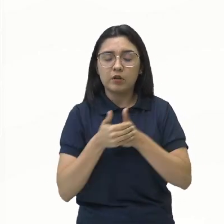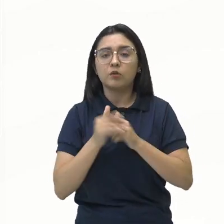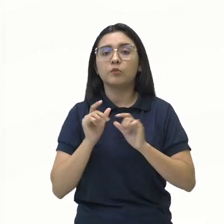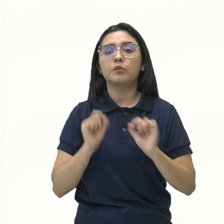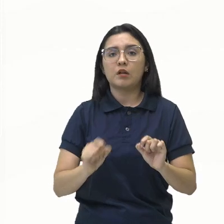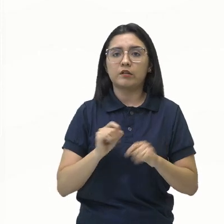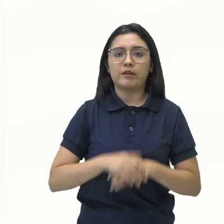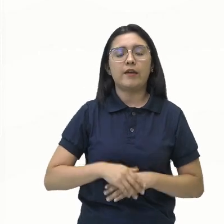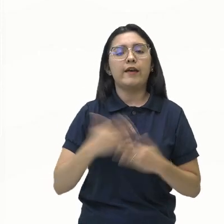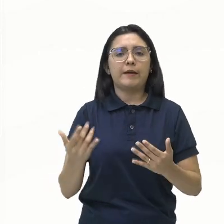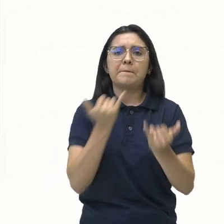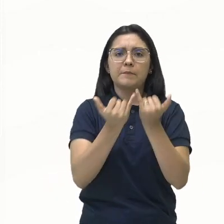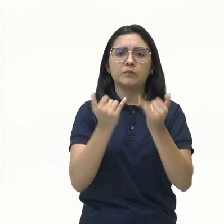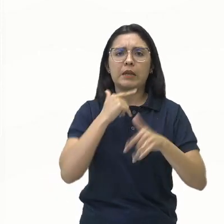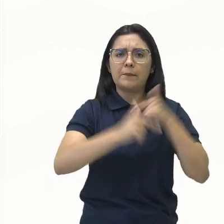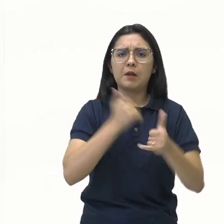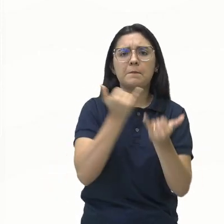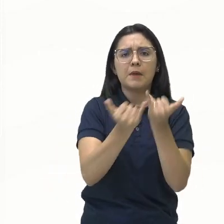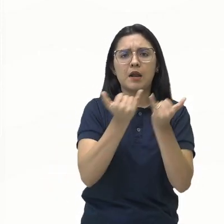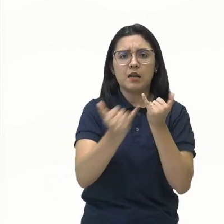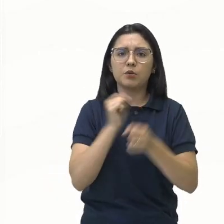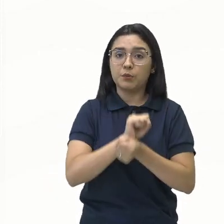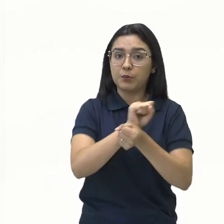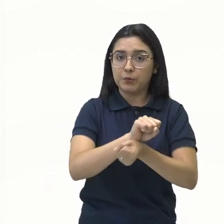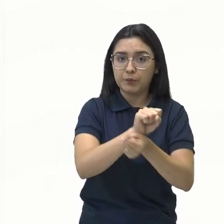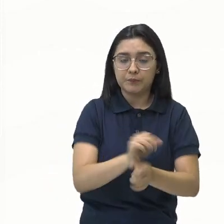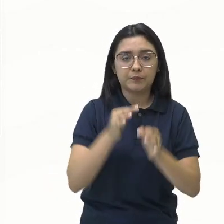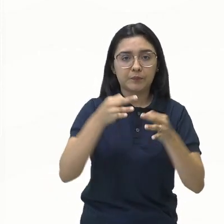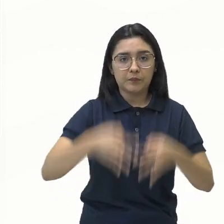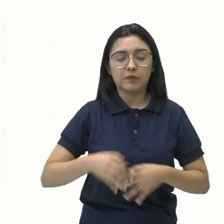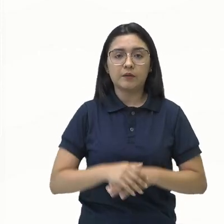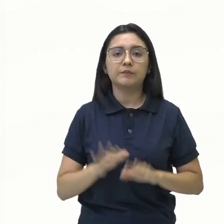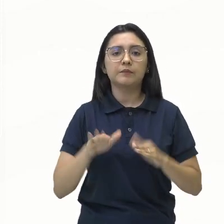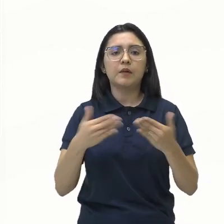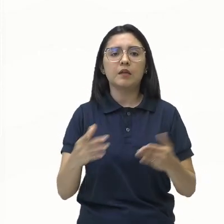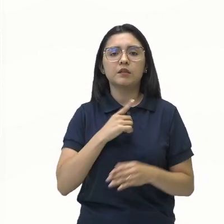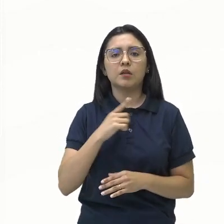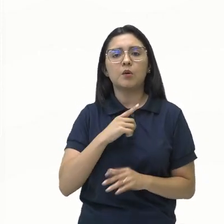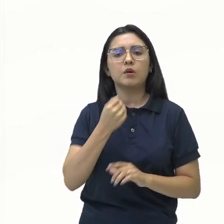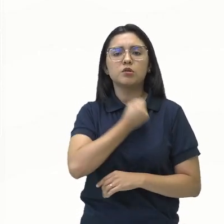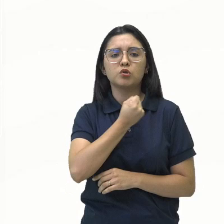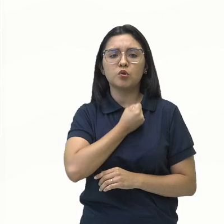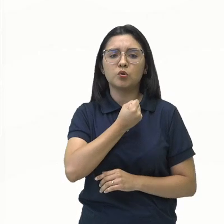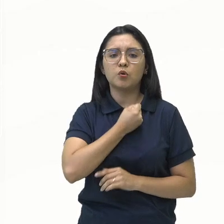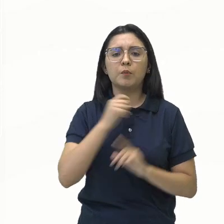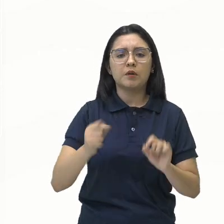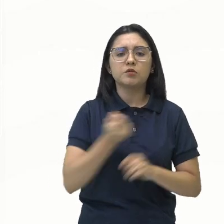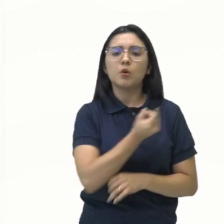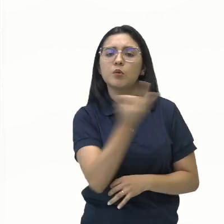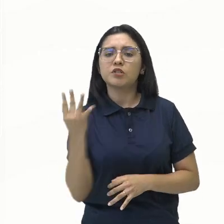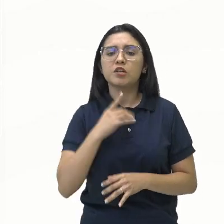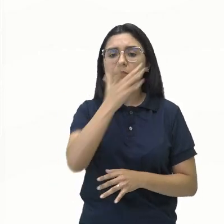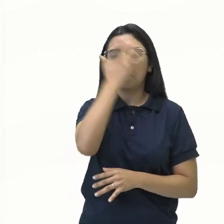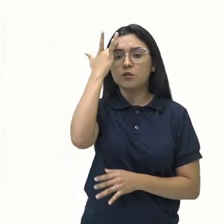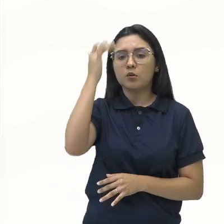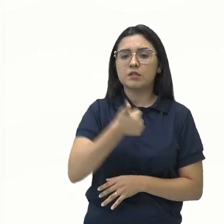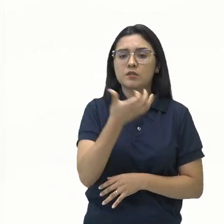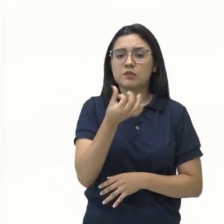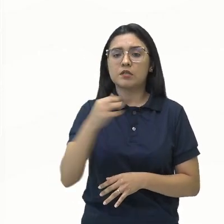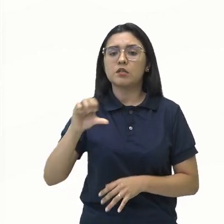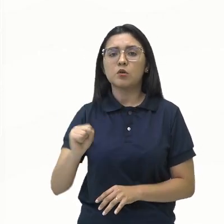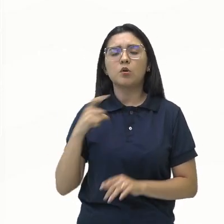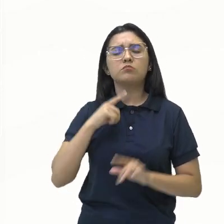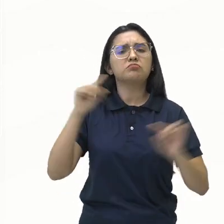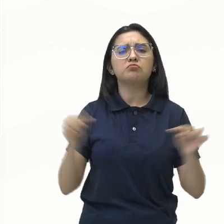consideradas análogas à escravidão. Bem, esse número mais baixo aqui de trabalhadores resgatados tem a